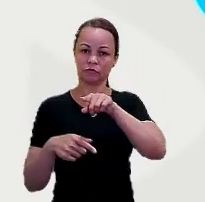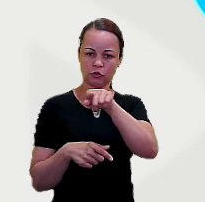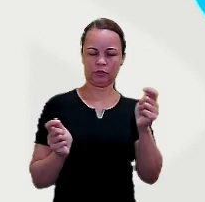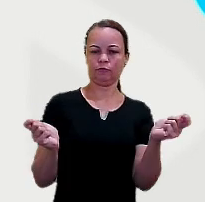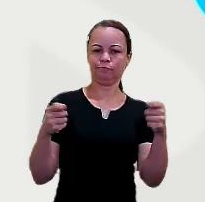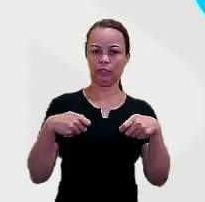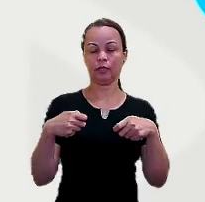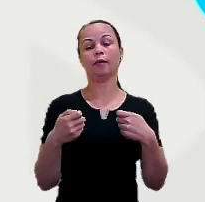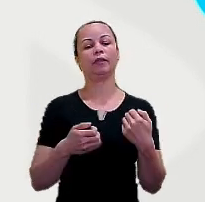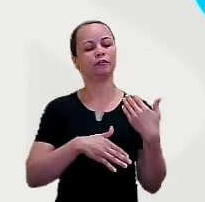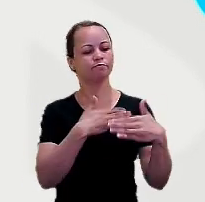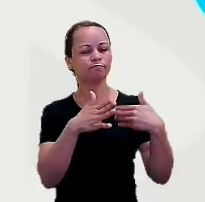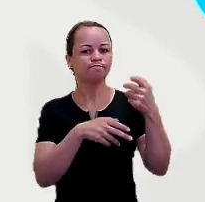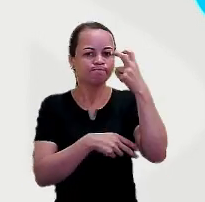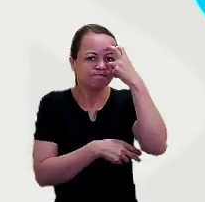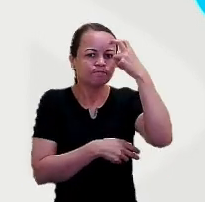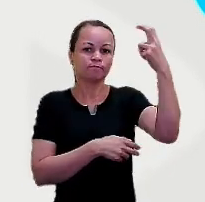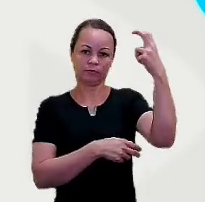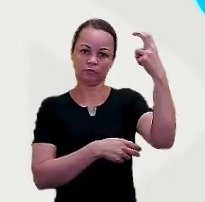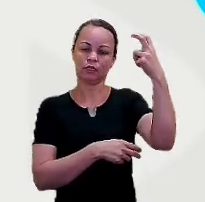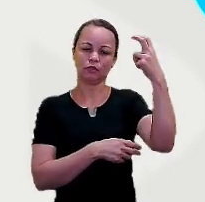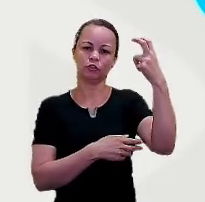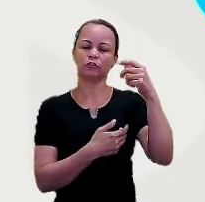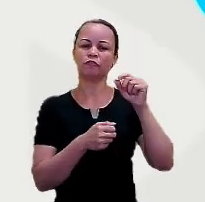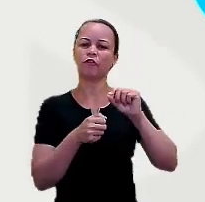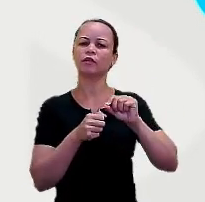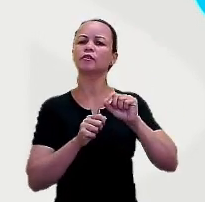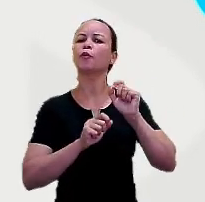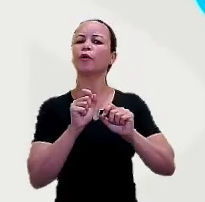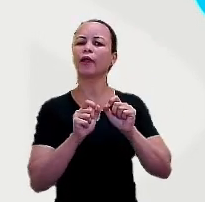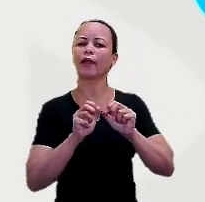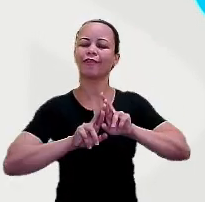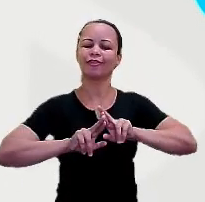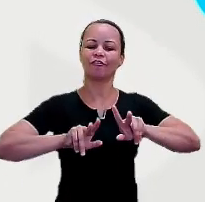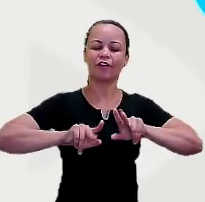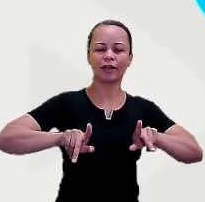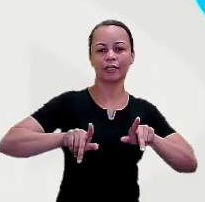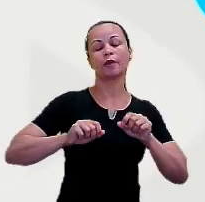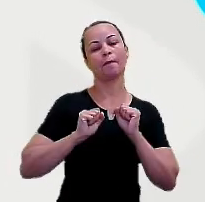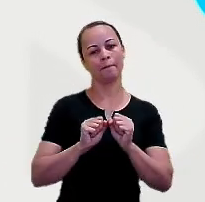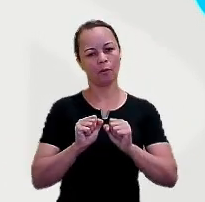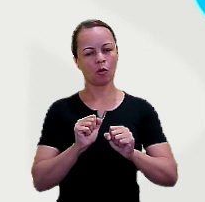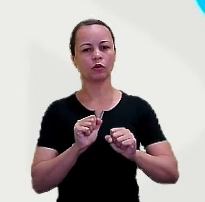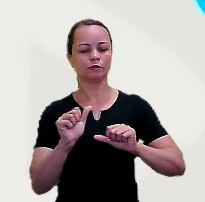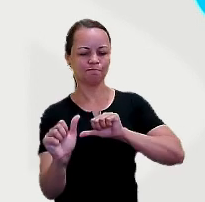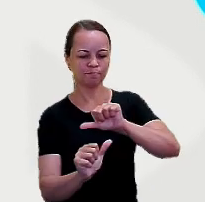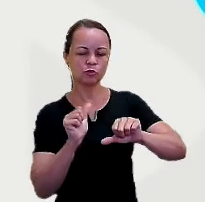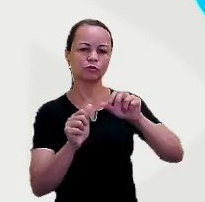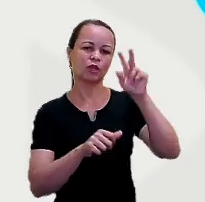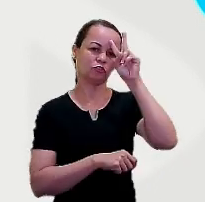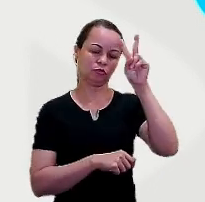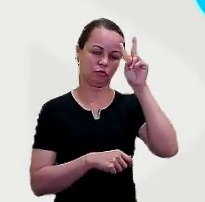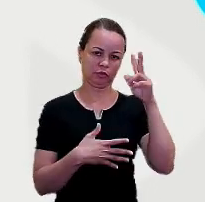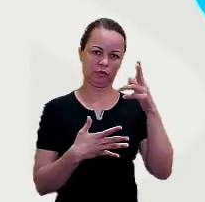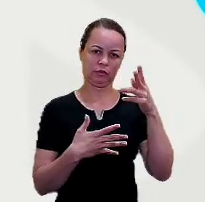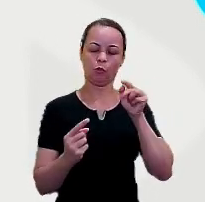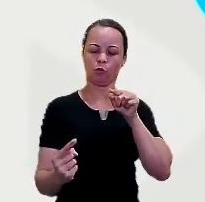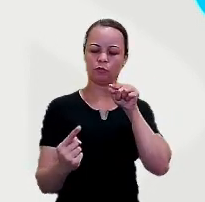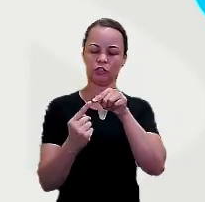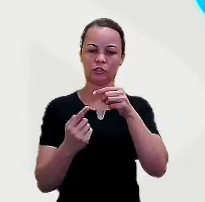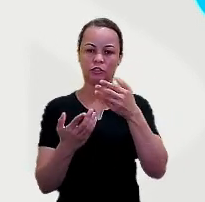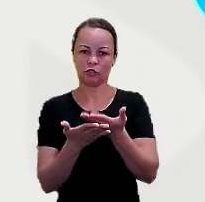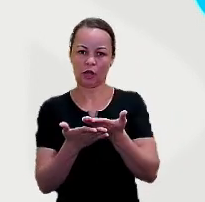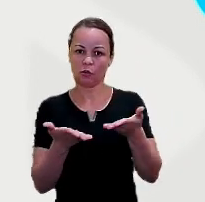uma forma inteligível, fazer inferências que possam mudar a tua história. Então, qual é o objetivo da nossa aula? Preste atenção